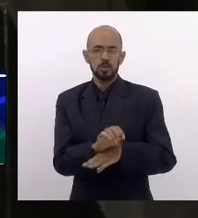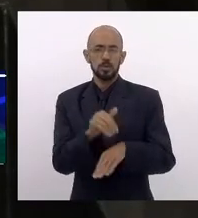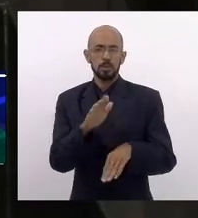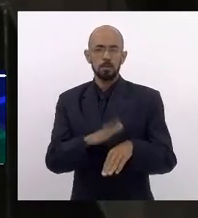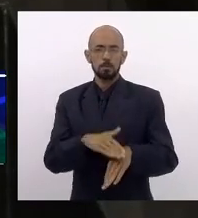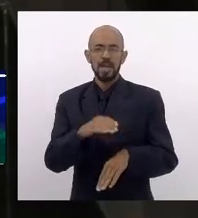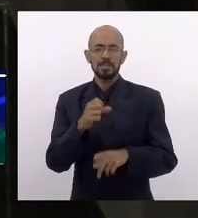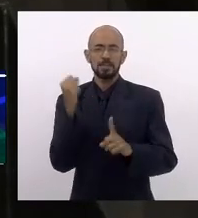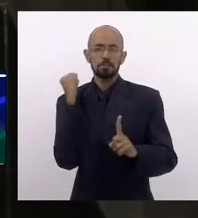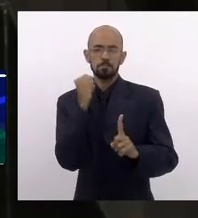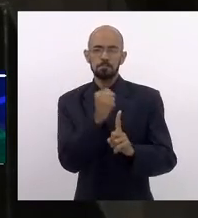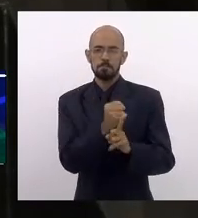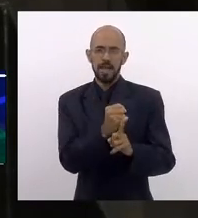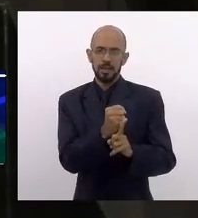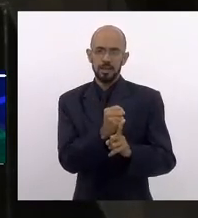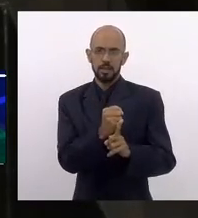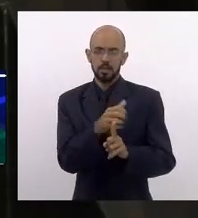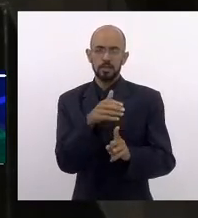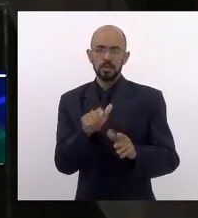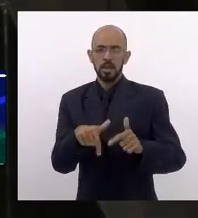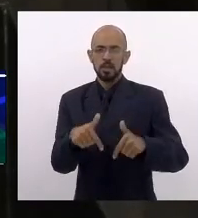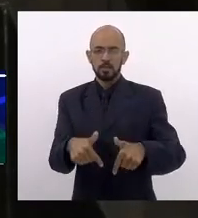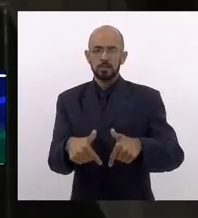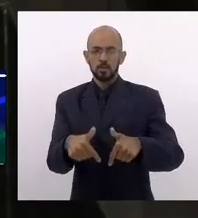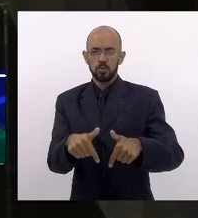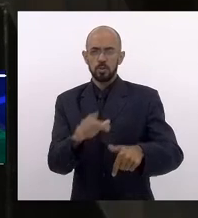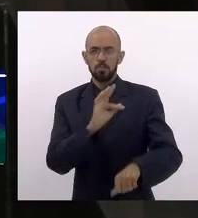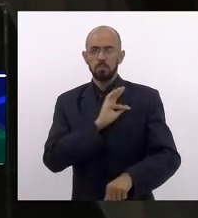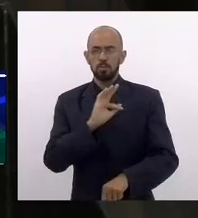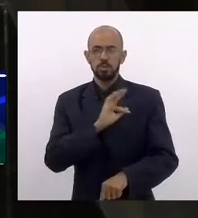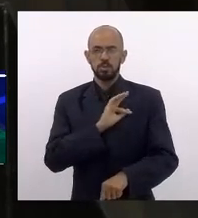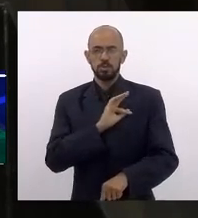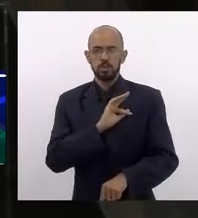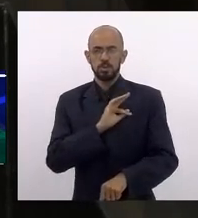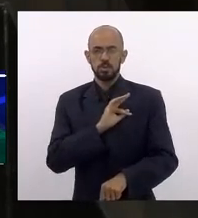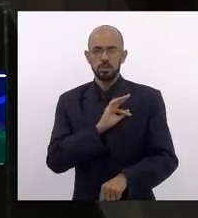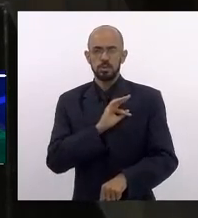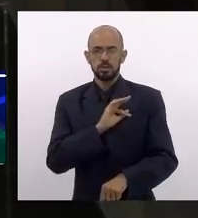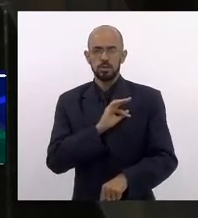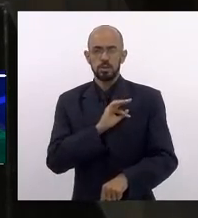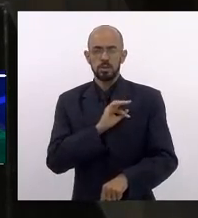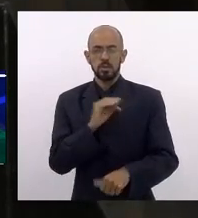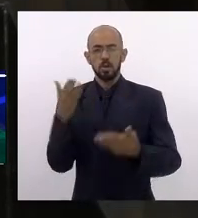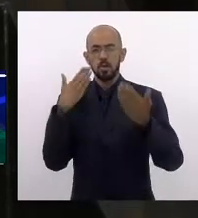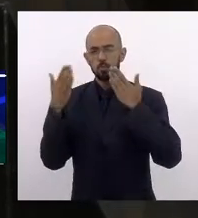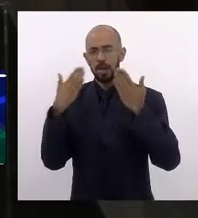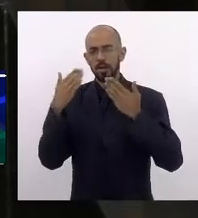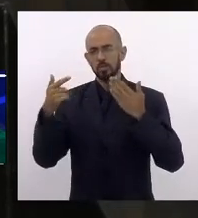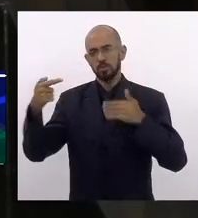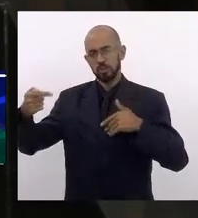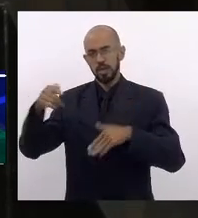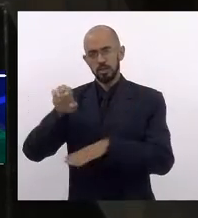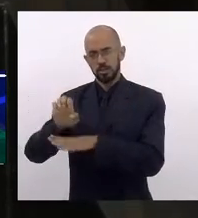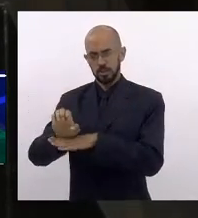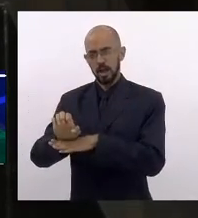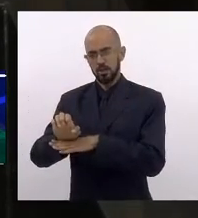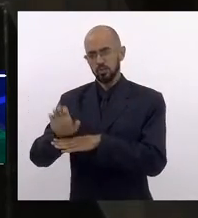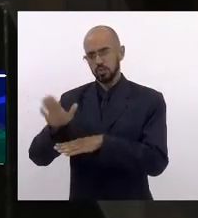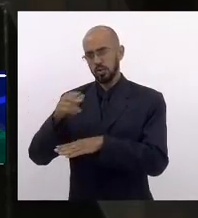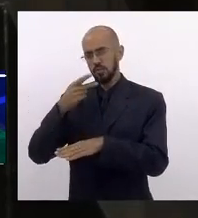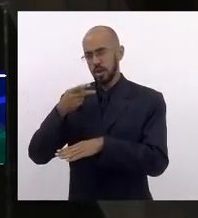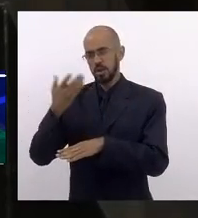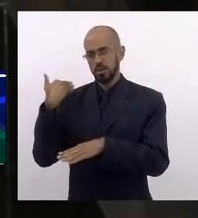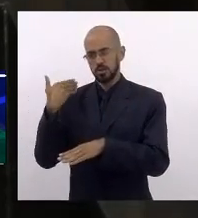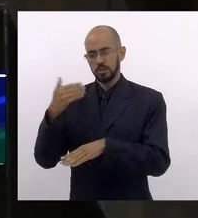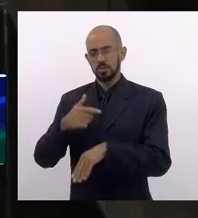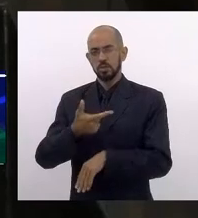produz mortes em ações e intervenções da polícia entre os sete estados comparados. Em 2020,